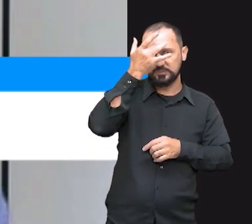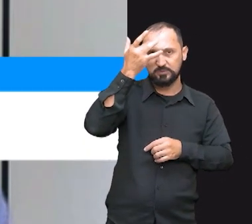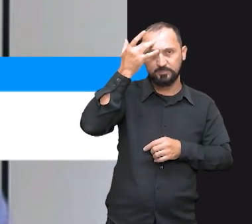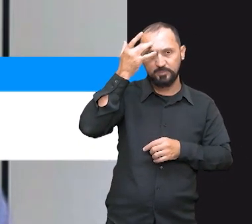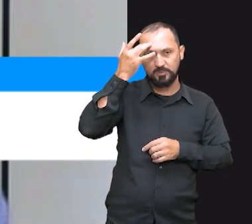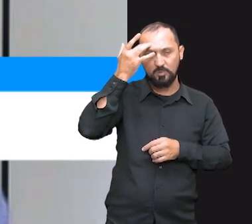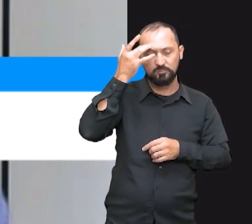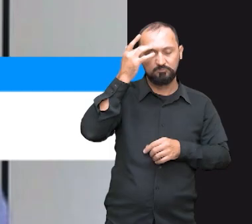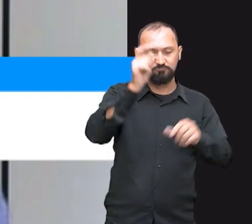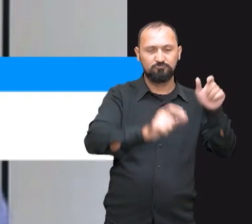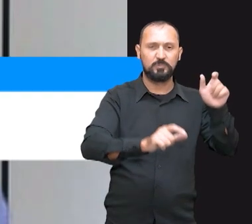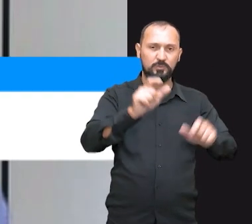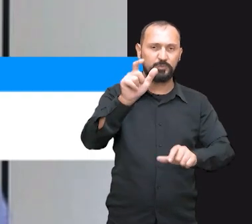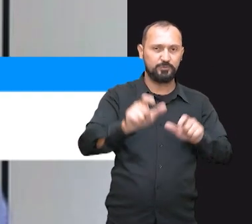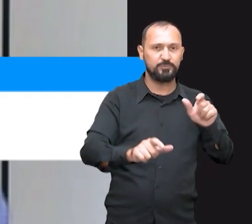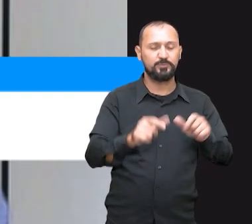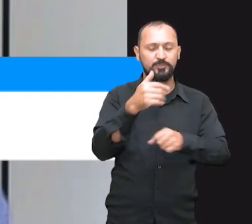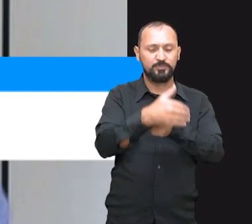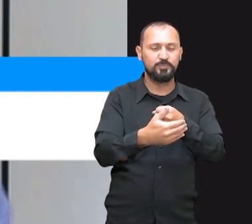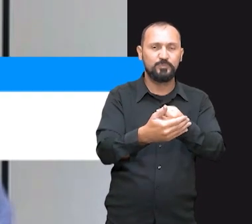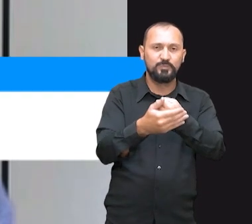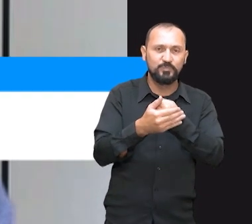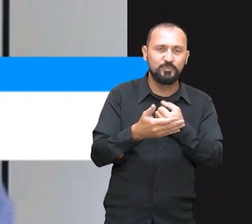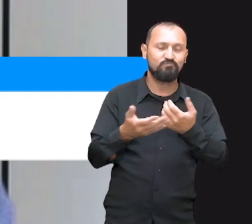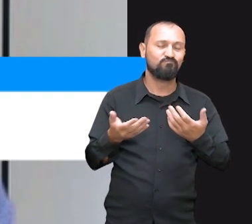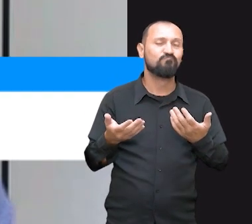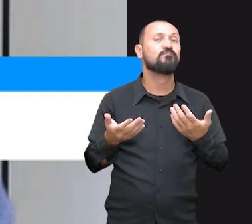preservando a saúde mental das pessoas